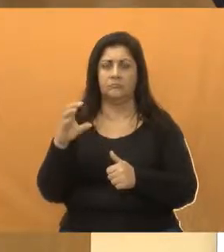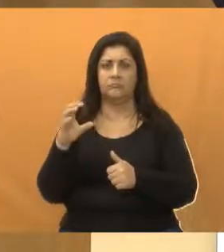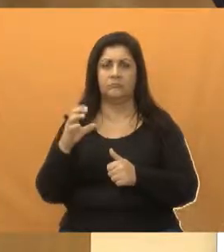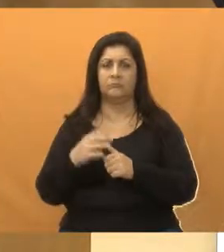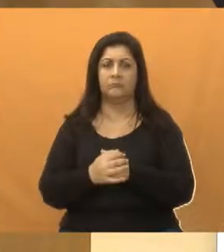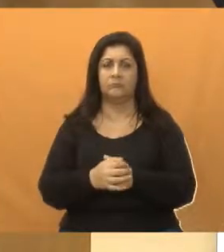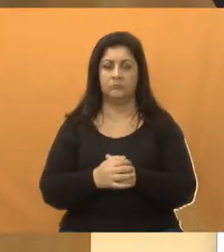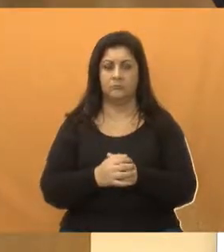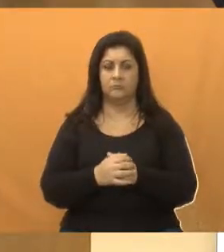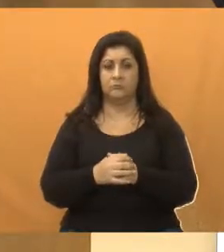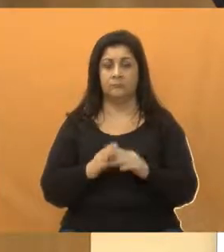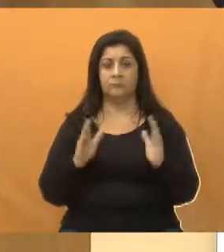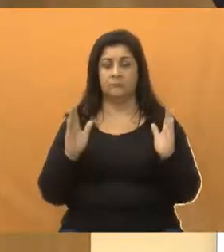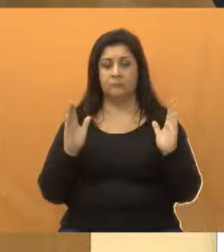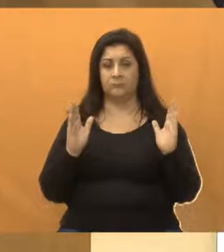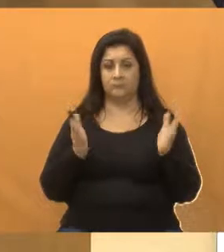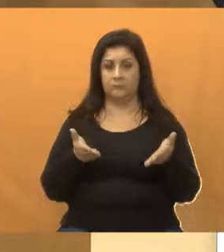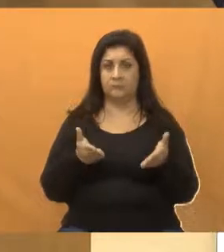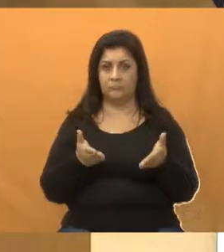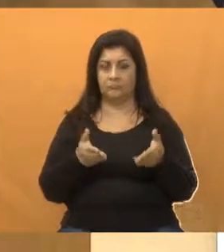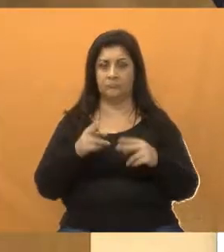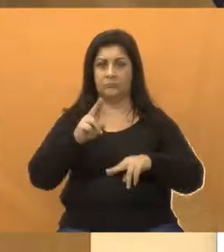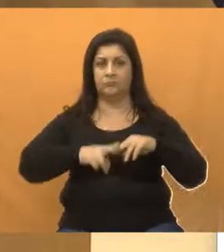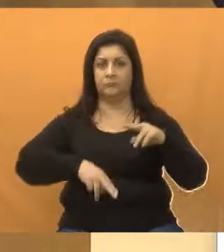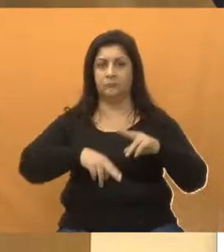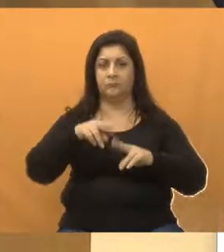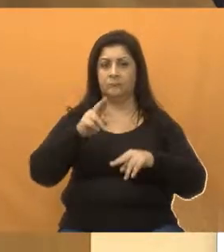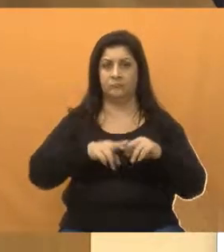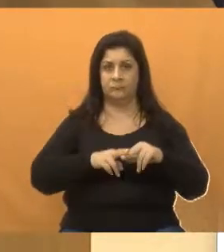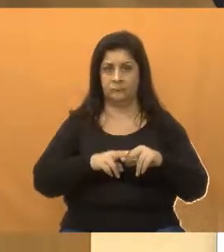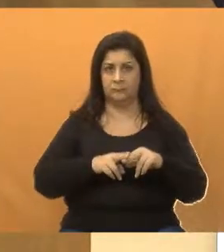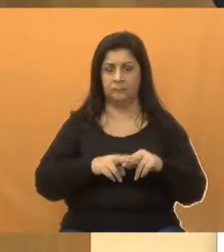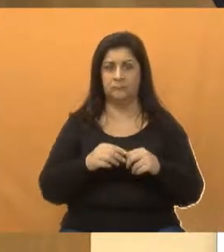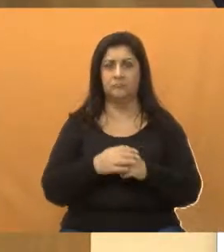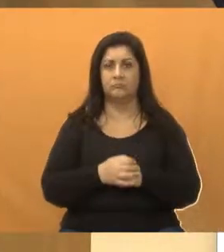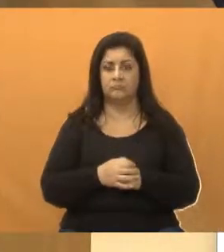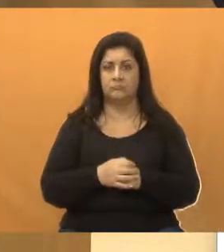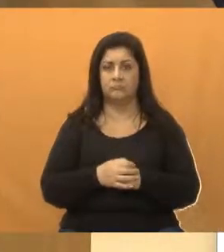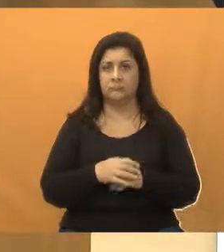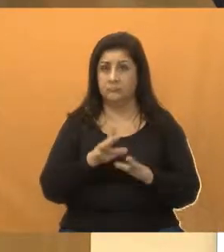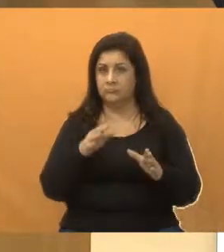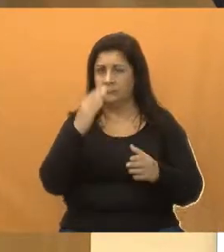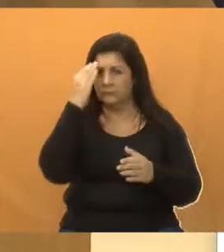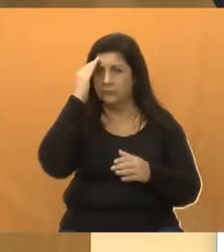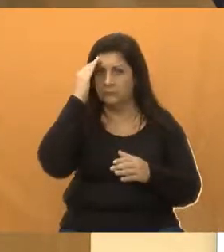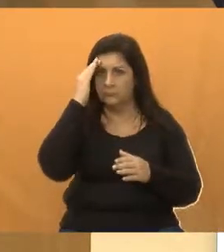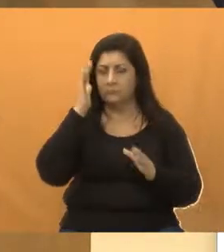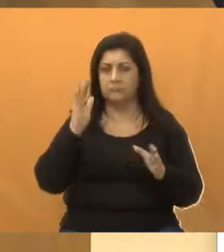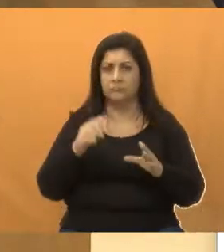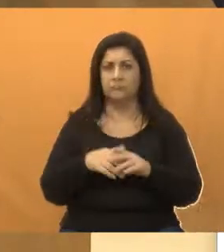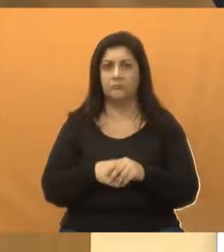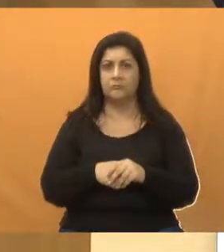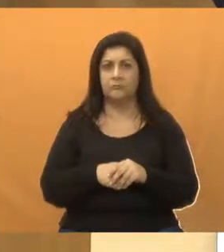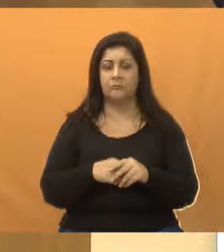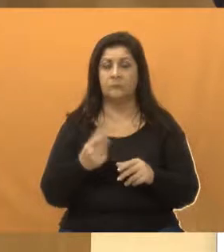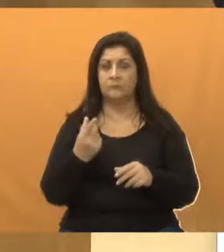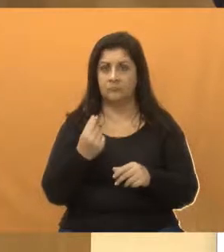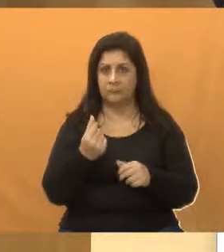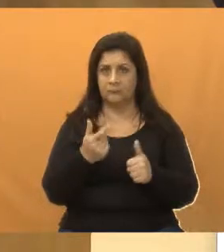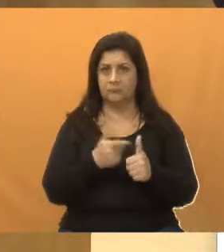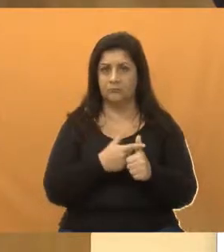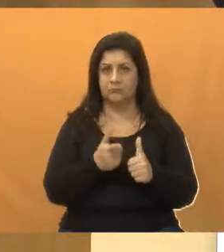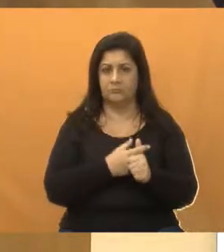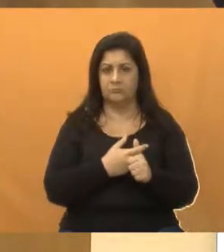4.439.716,54. E agora, em junho de 2019, só para vocês terem uma ideia, o valor